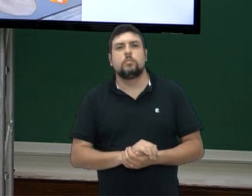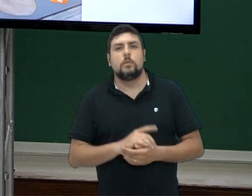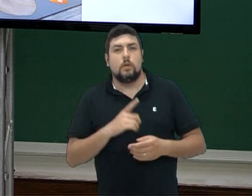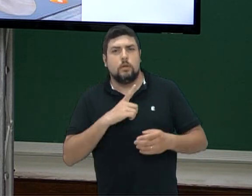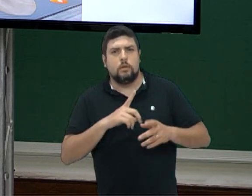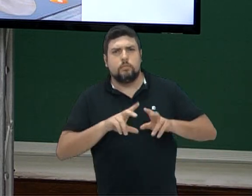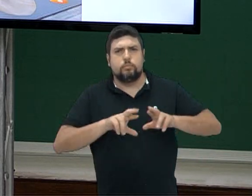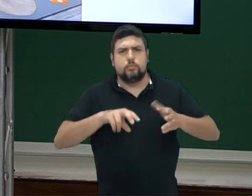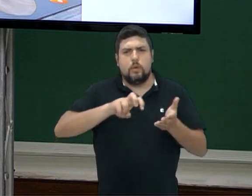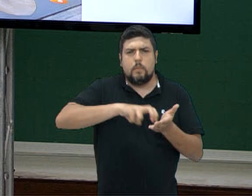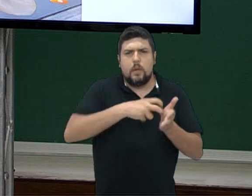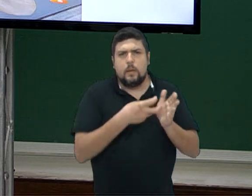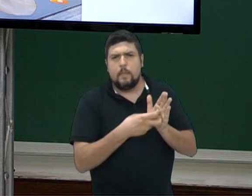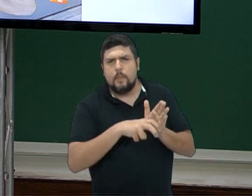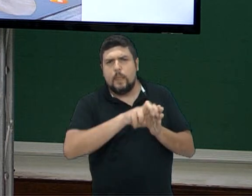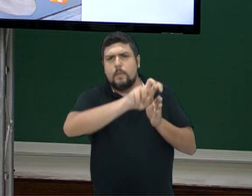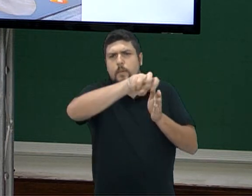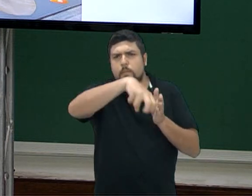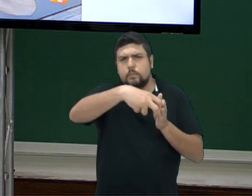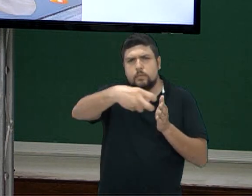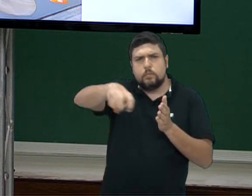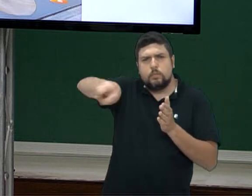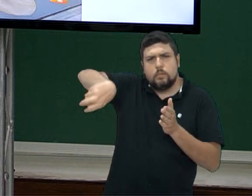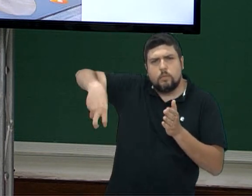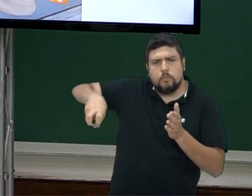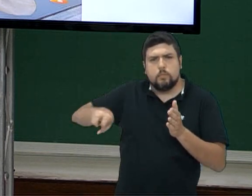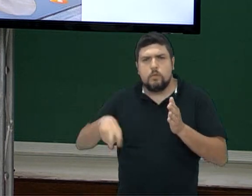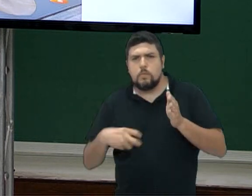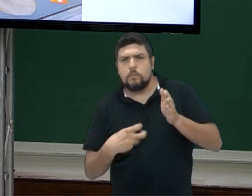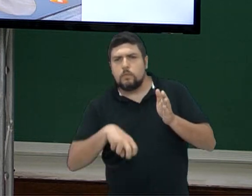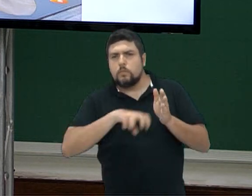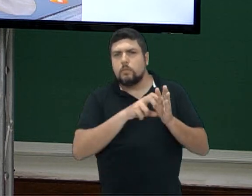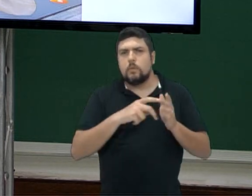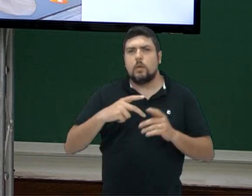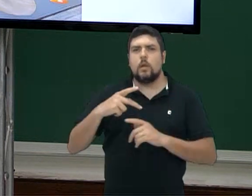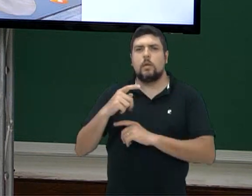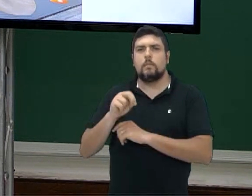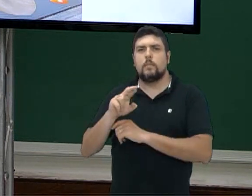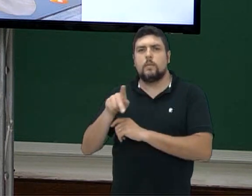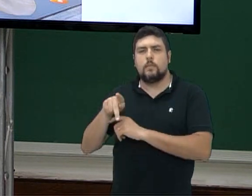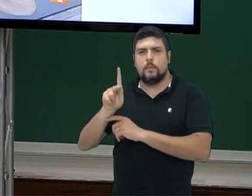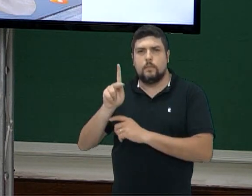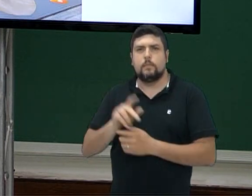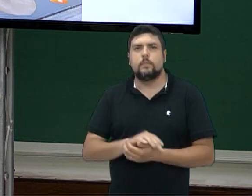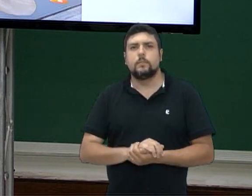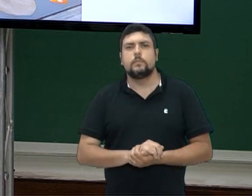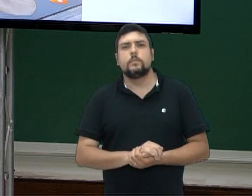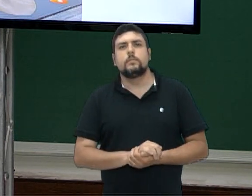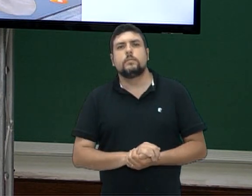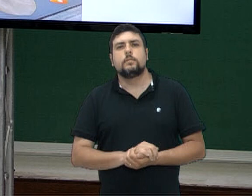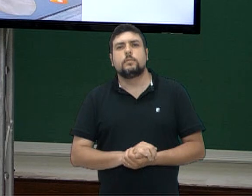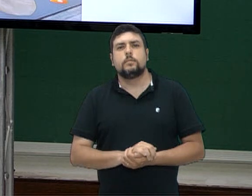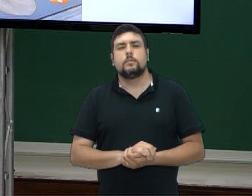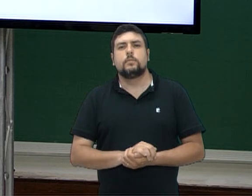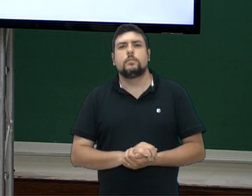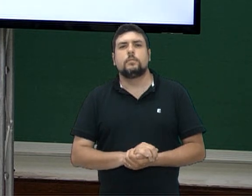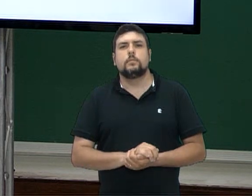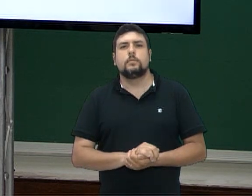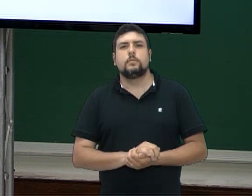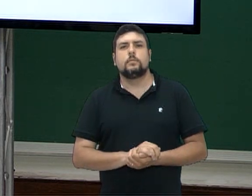de manobras que uma complementa a outra. Então essa modalidade ela faz parte das Olimpíadas, né? Park e Street.